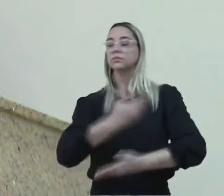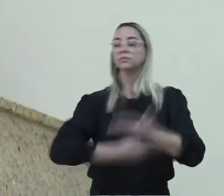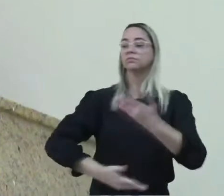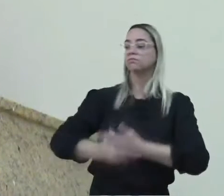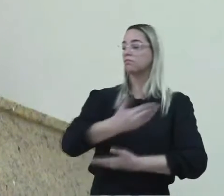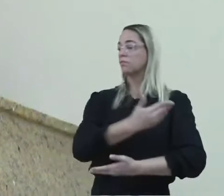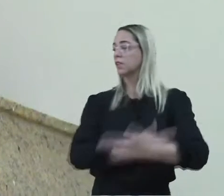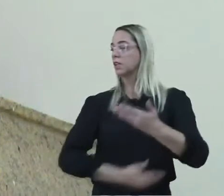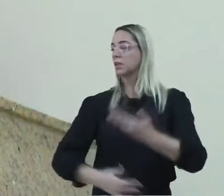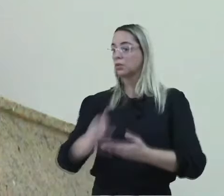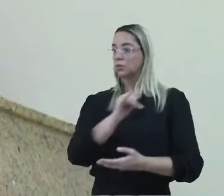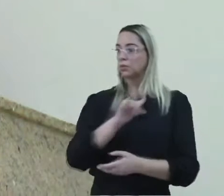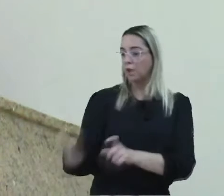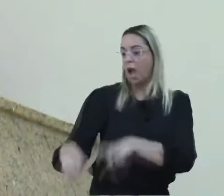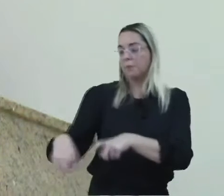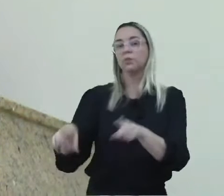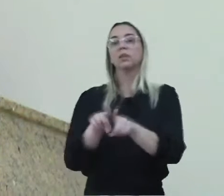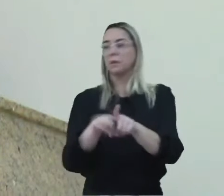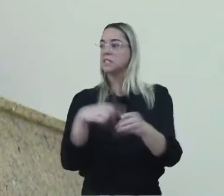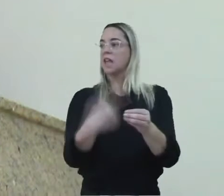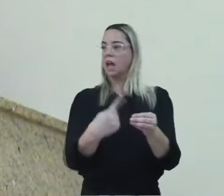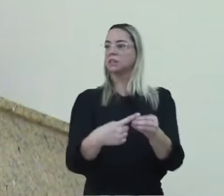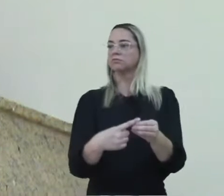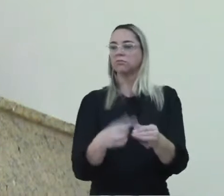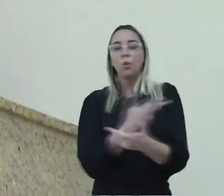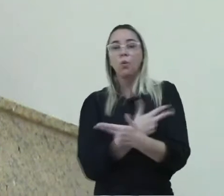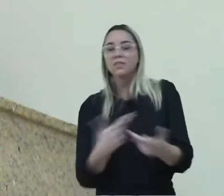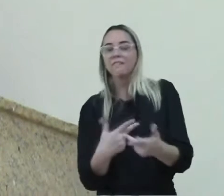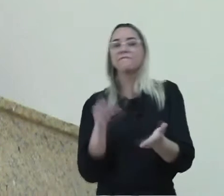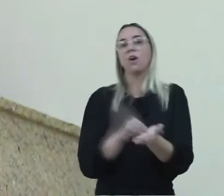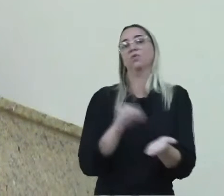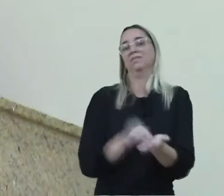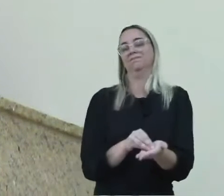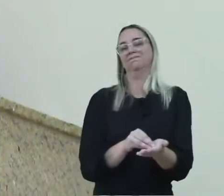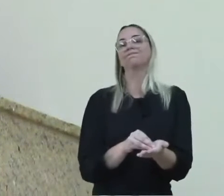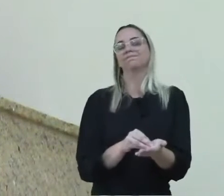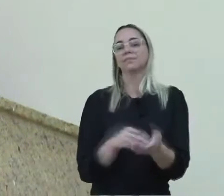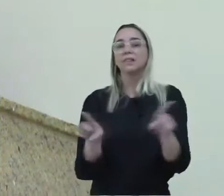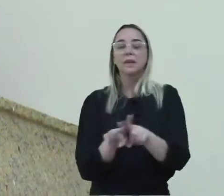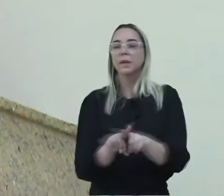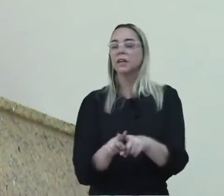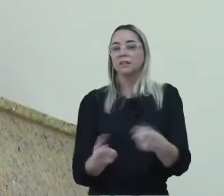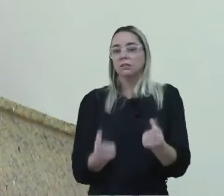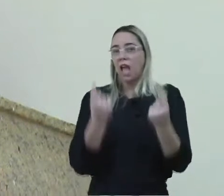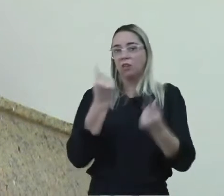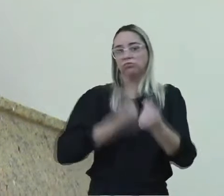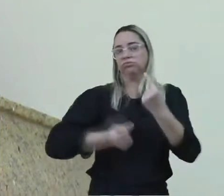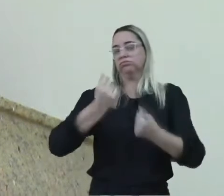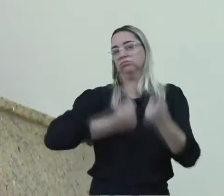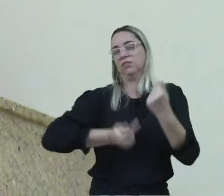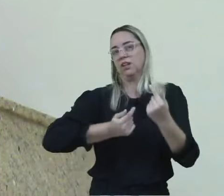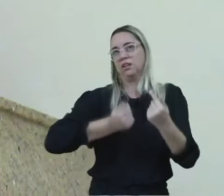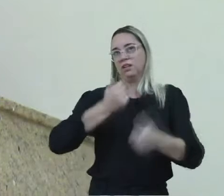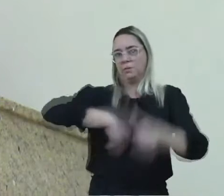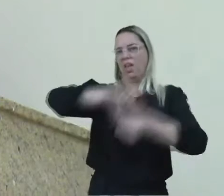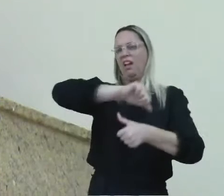cidade. É, falta de equipamentos, né, falta de reajuste salarial desses funcionários que dedicam